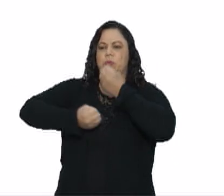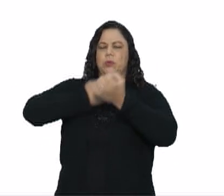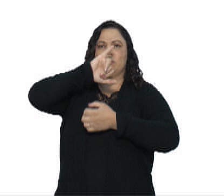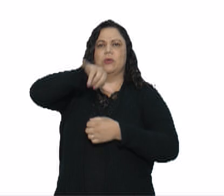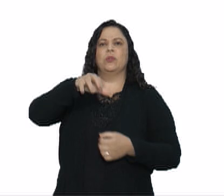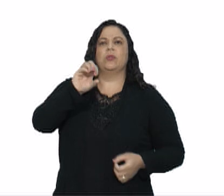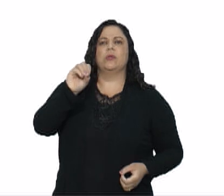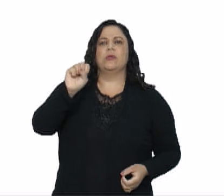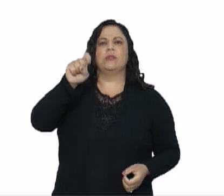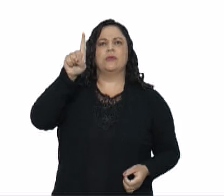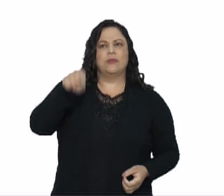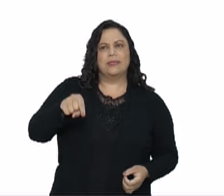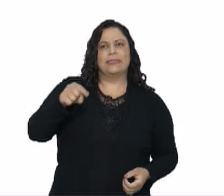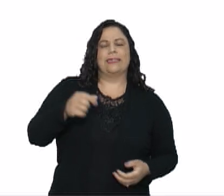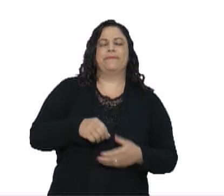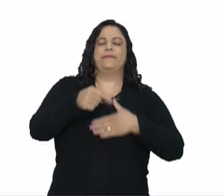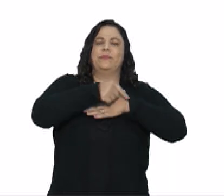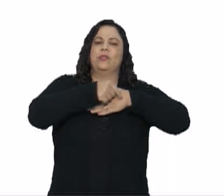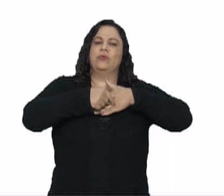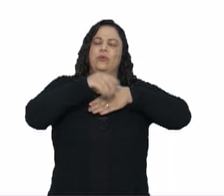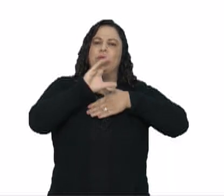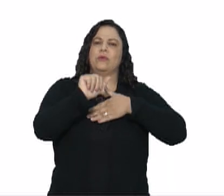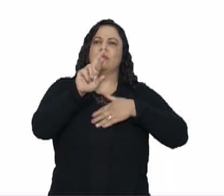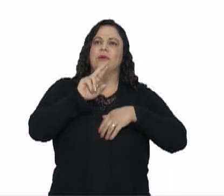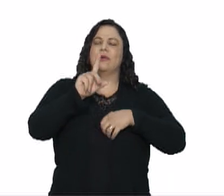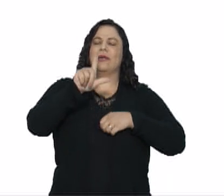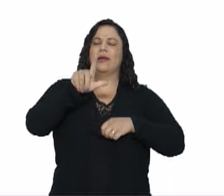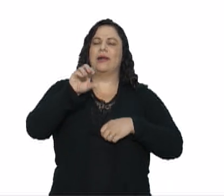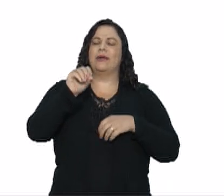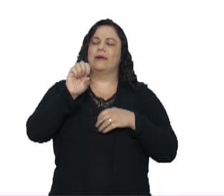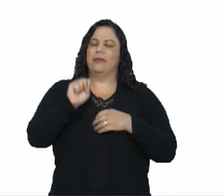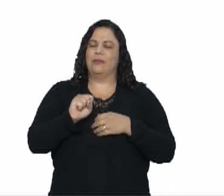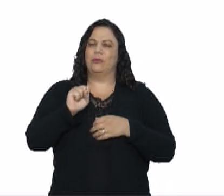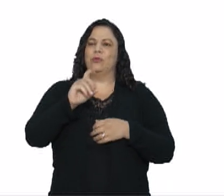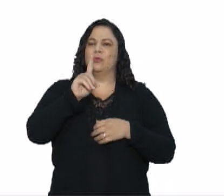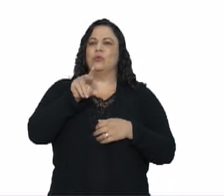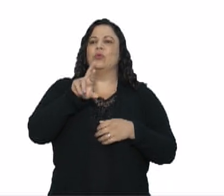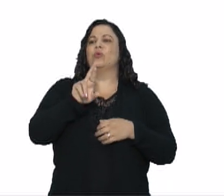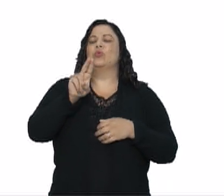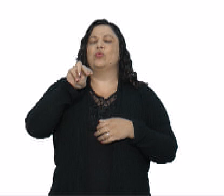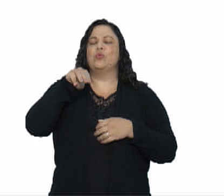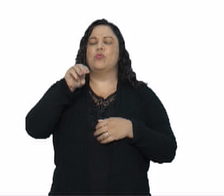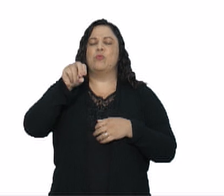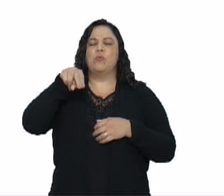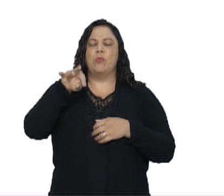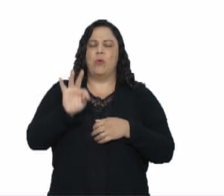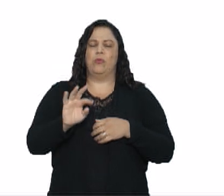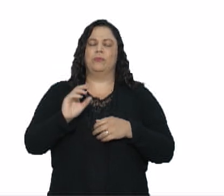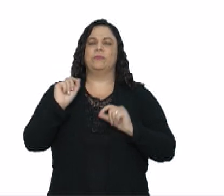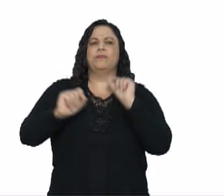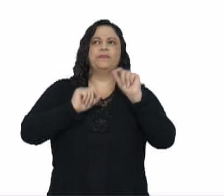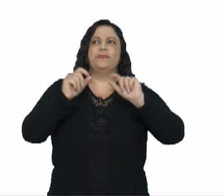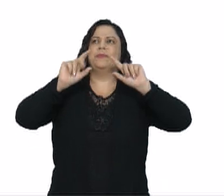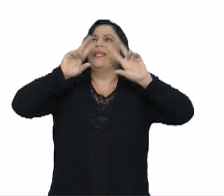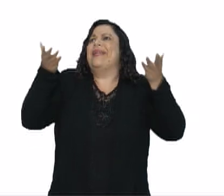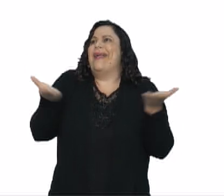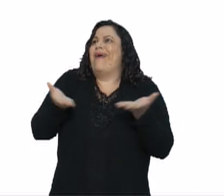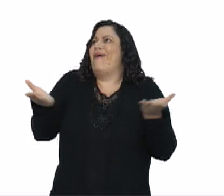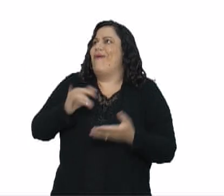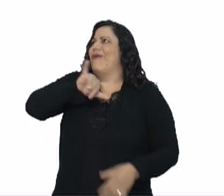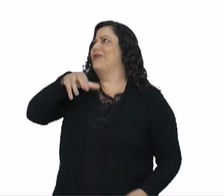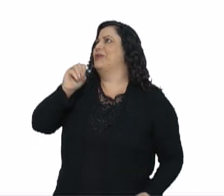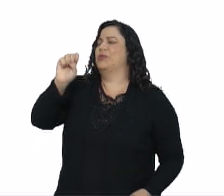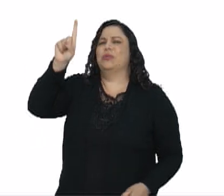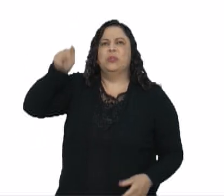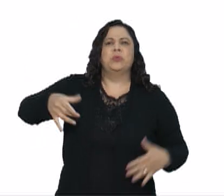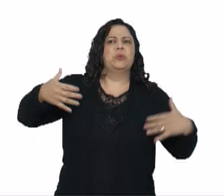José, de Carlos Drummond de Andrade. E agora, José? A festa acabou, a luz